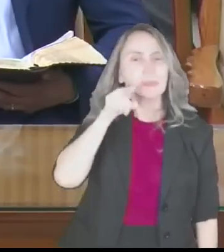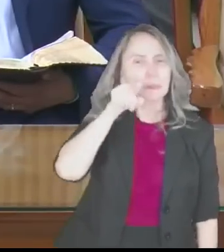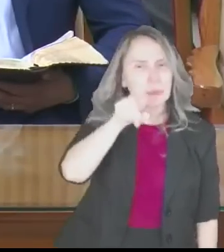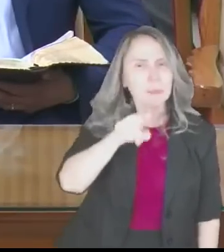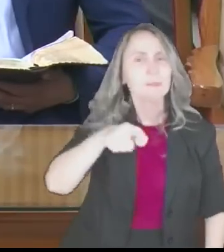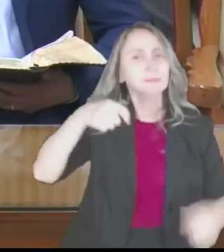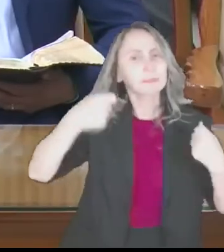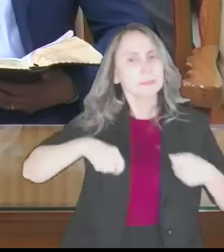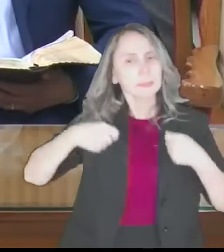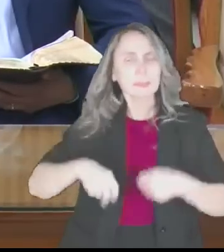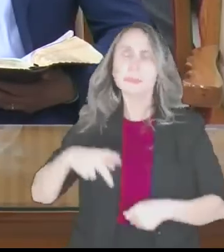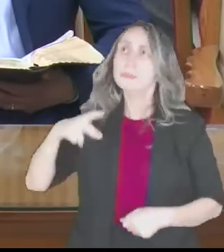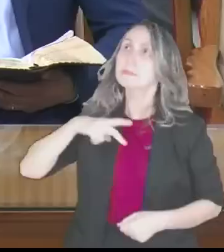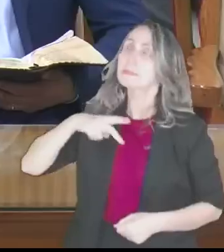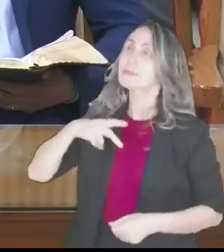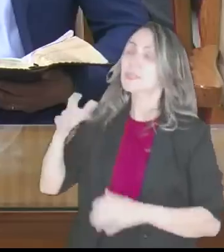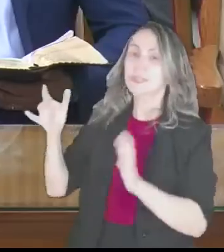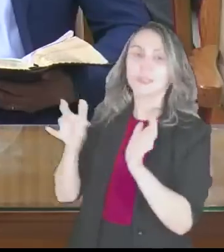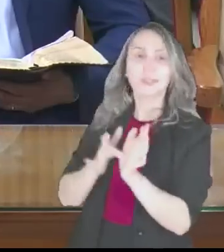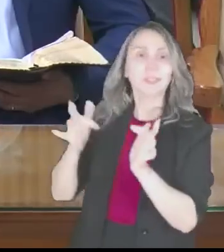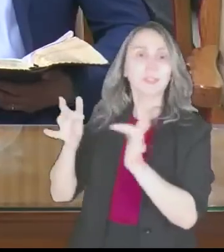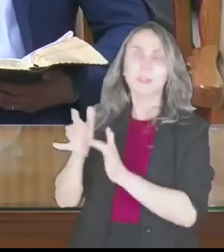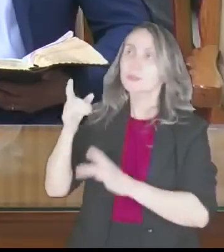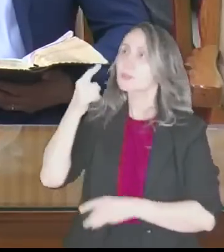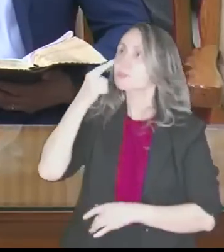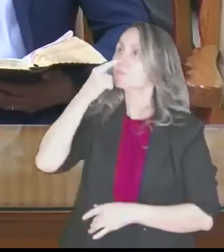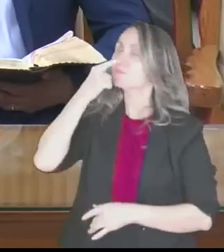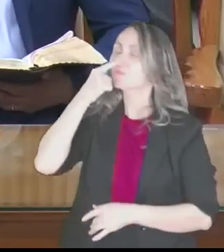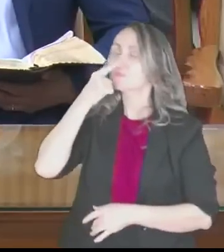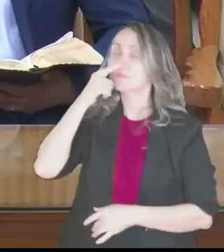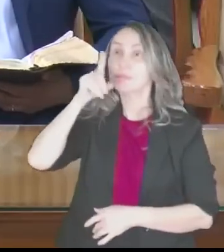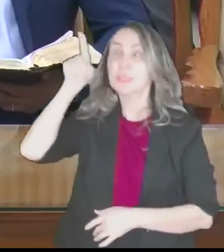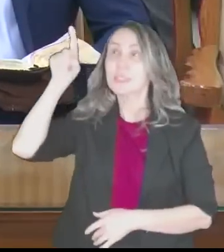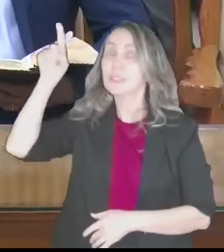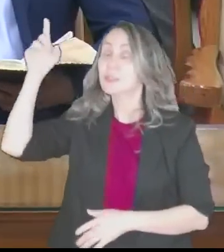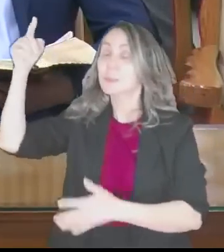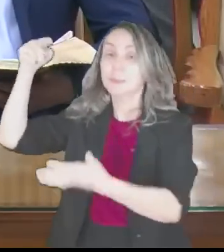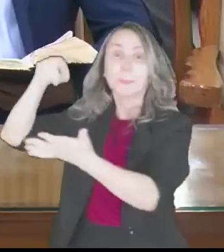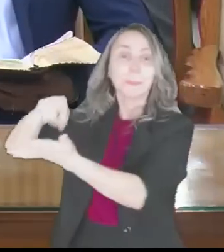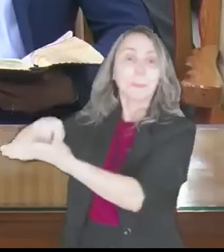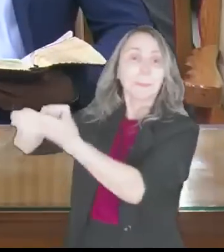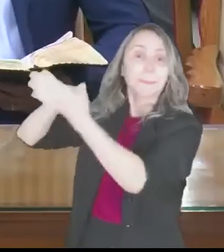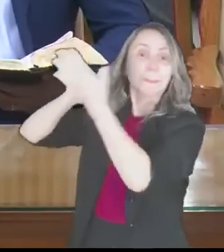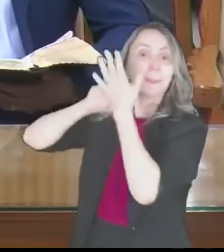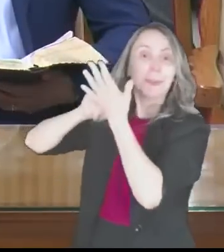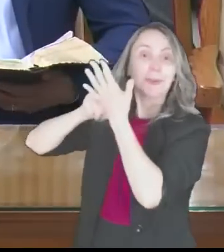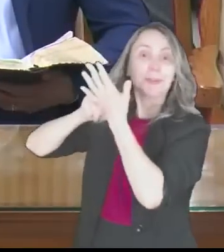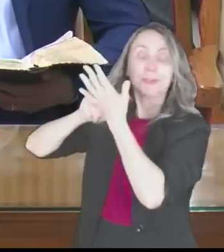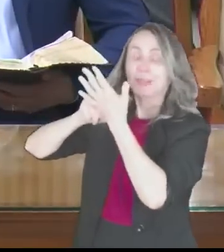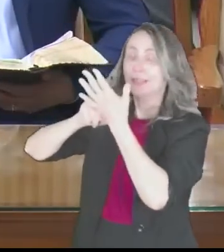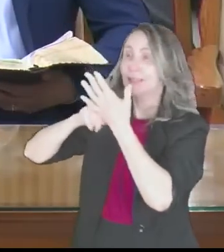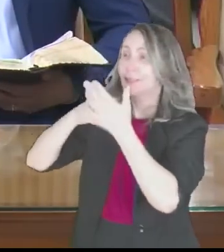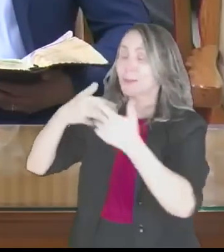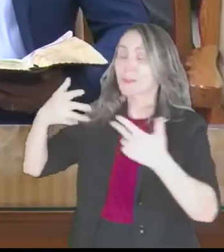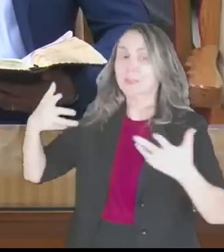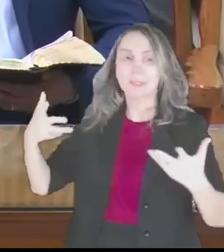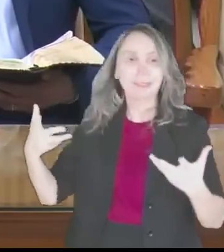com Jesus, para você ver coisas que os outros não veem.